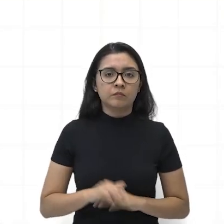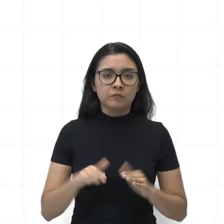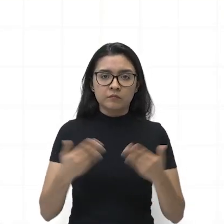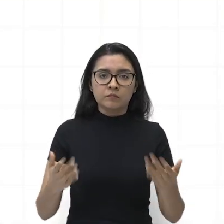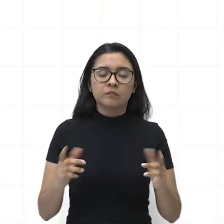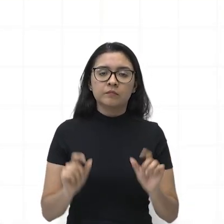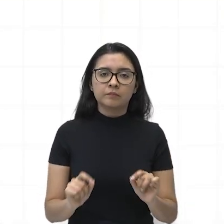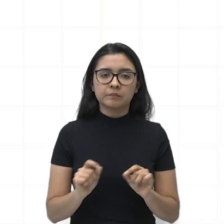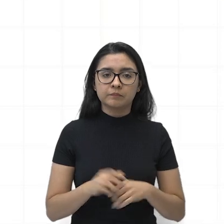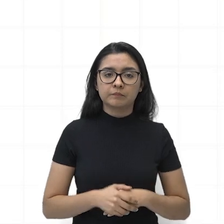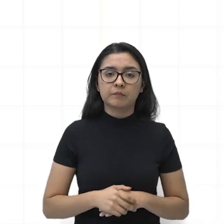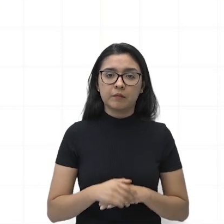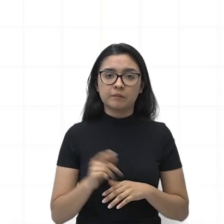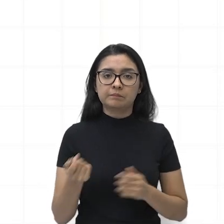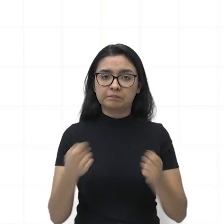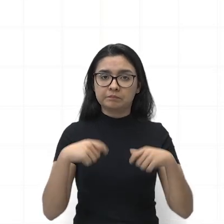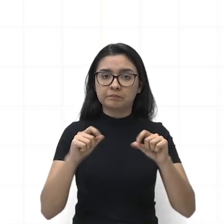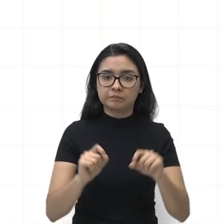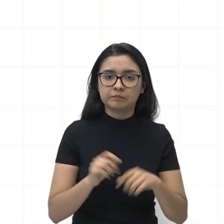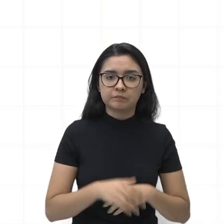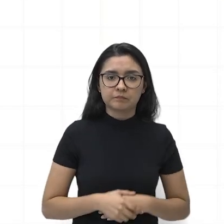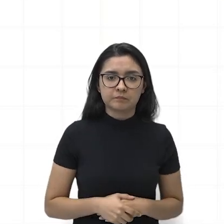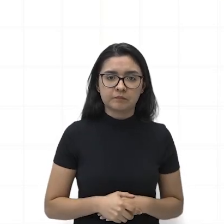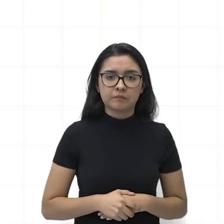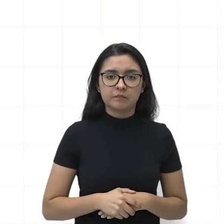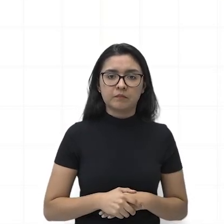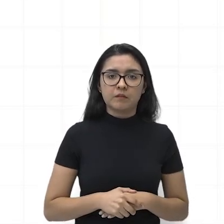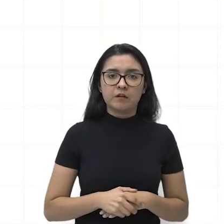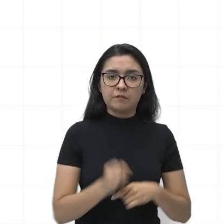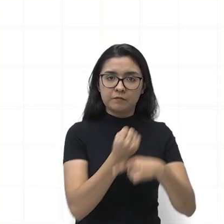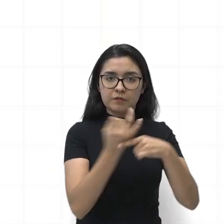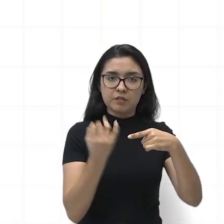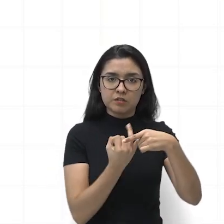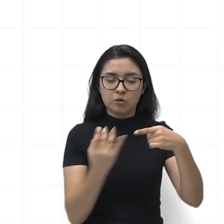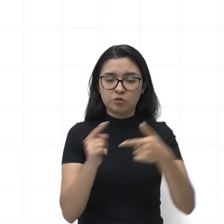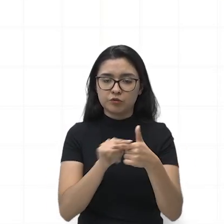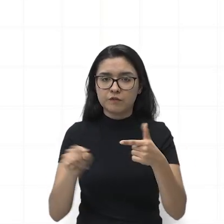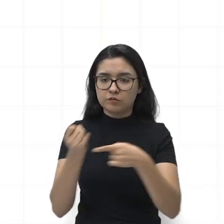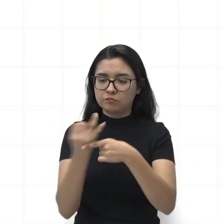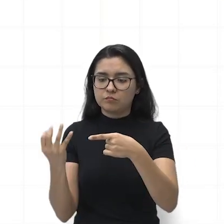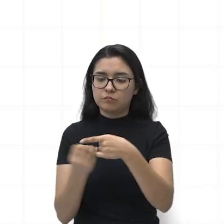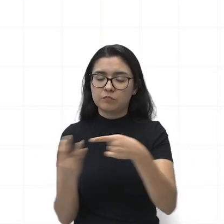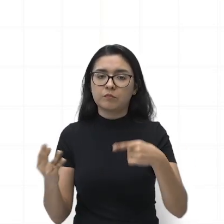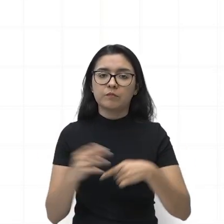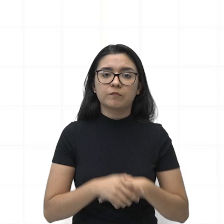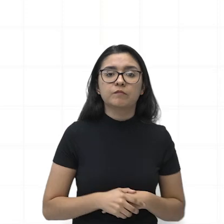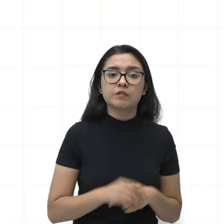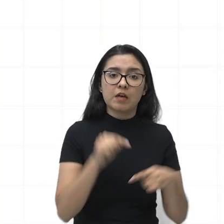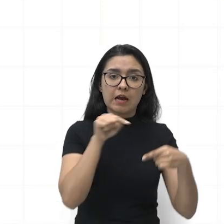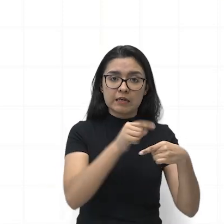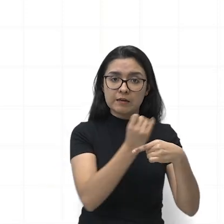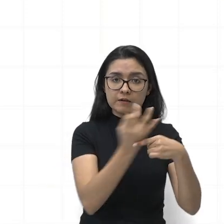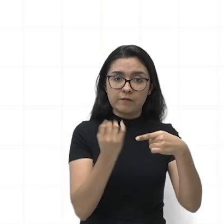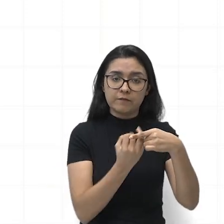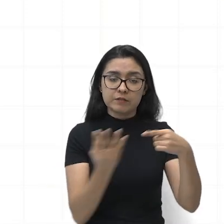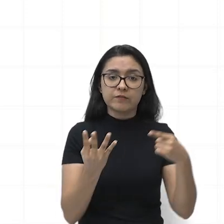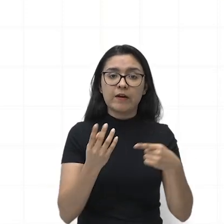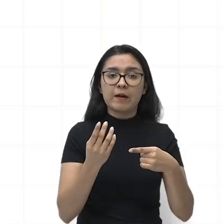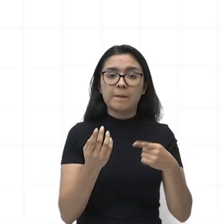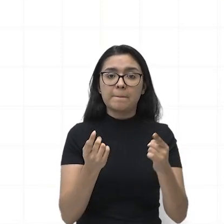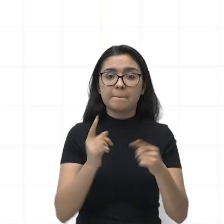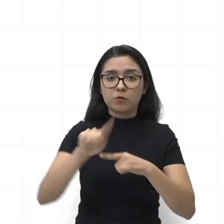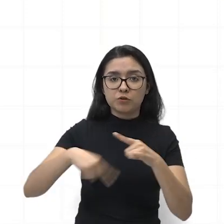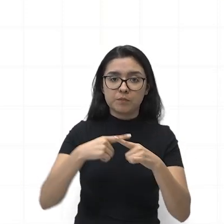Bom, para dividir uma fração por outra, basta multiplicar a primeira fração pelo inverso da